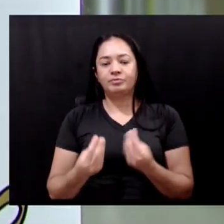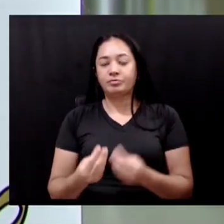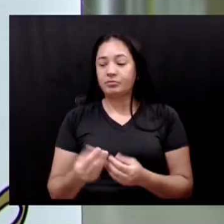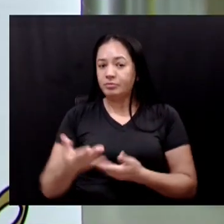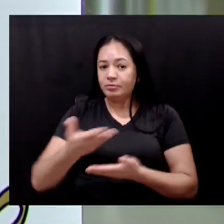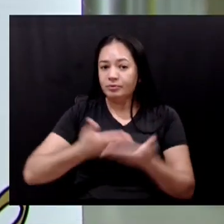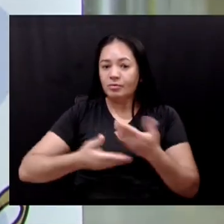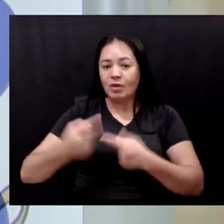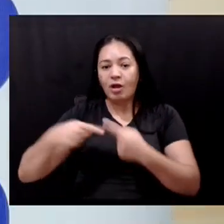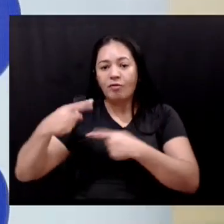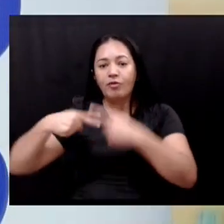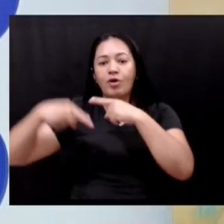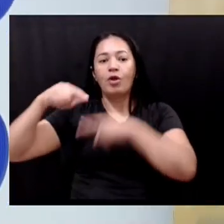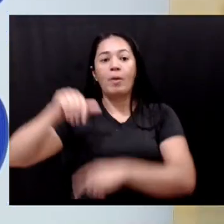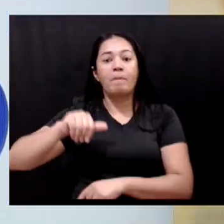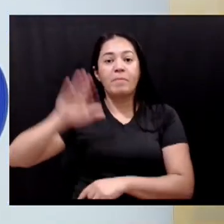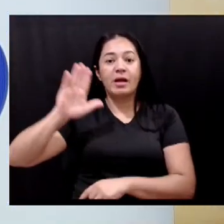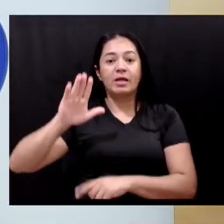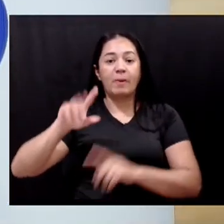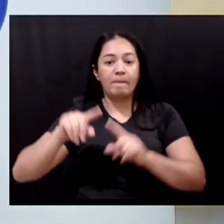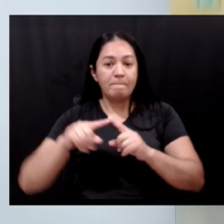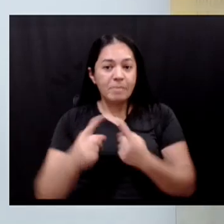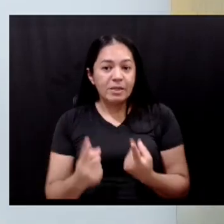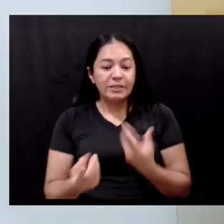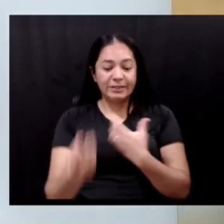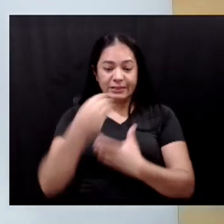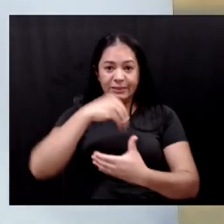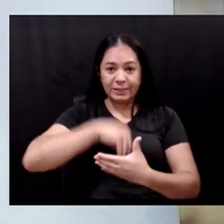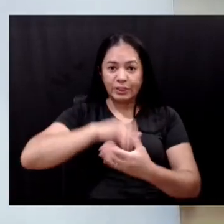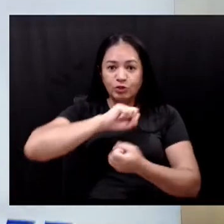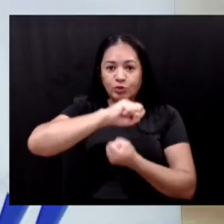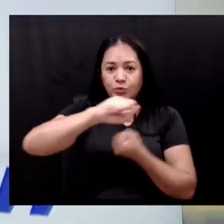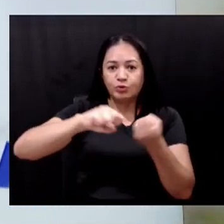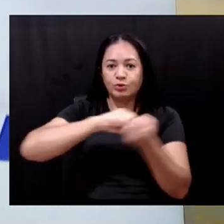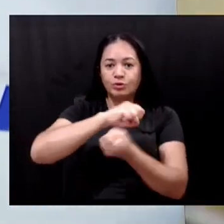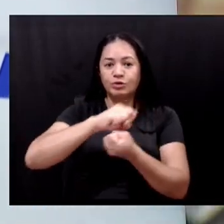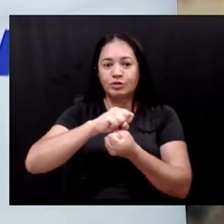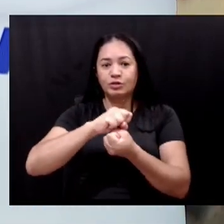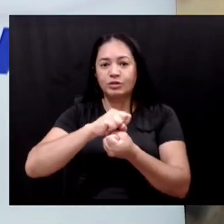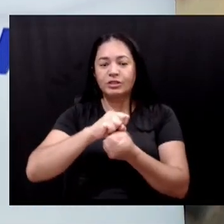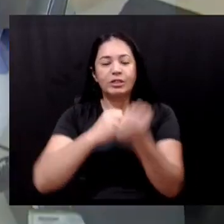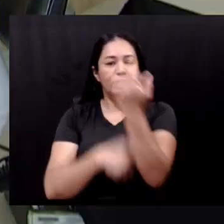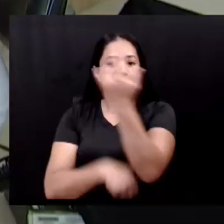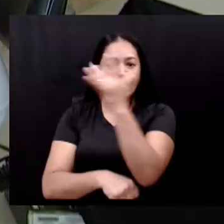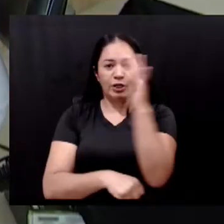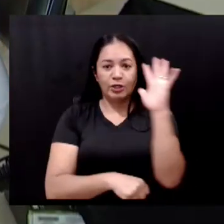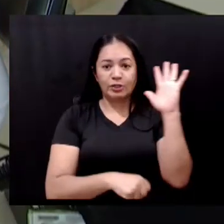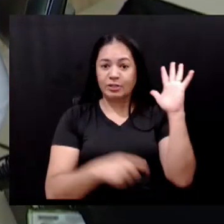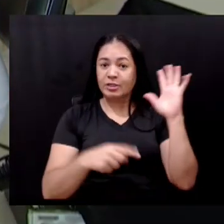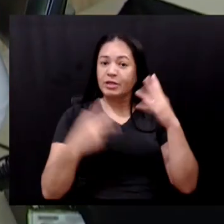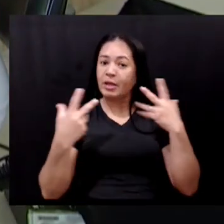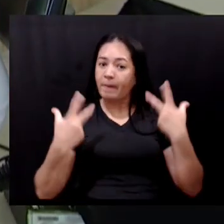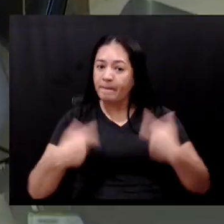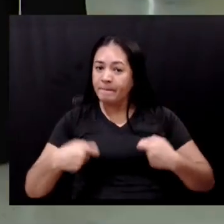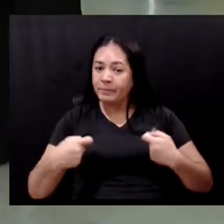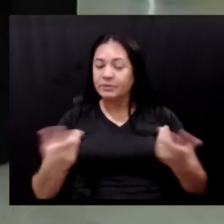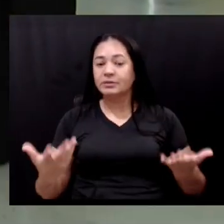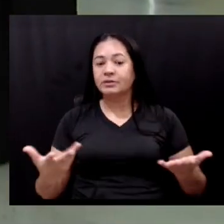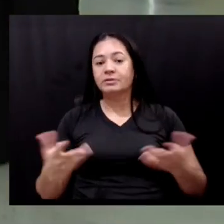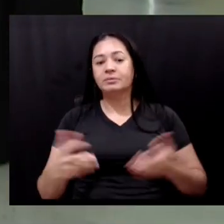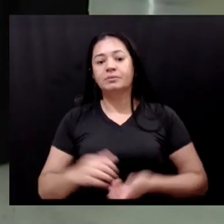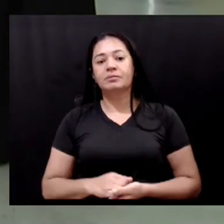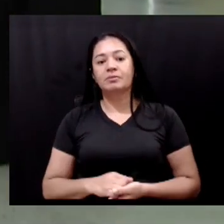mas dentro da sustentabilidade daquilo que a natureza nossa necessita e precisa, né? O senhor citou a